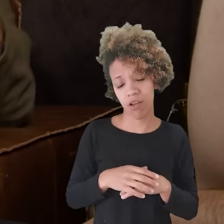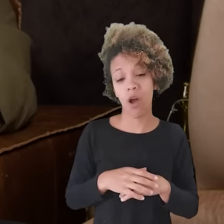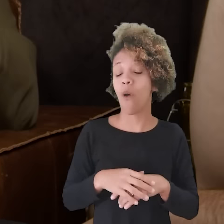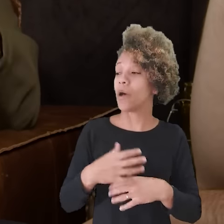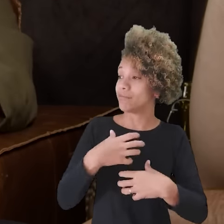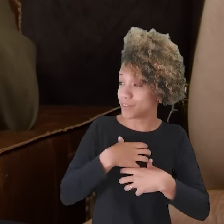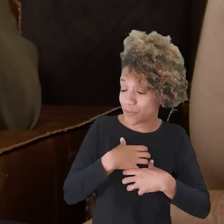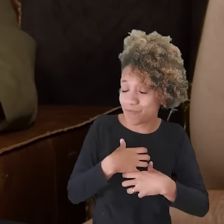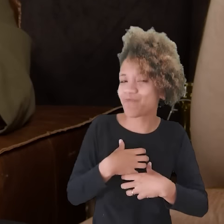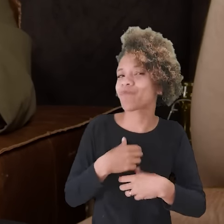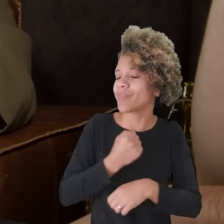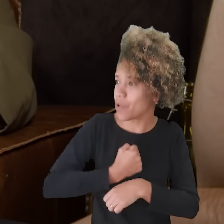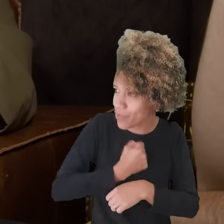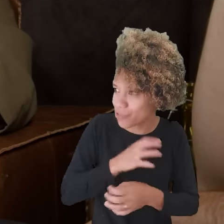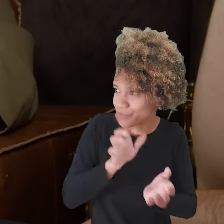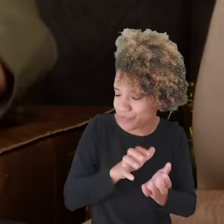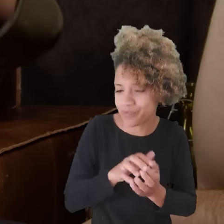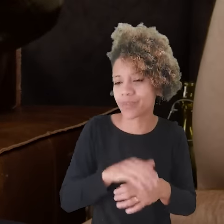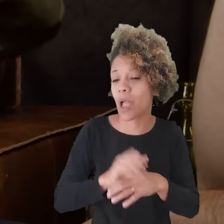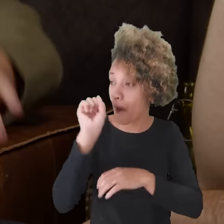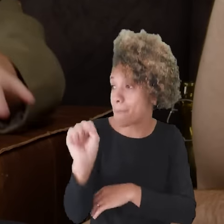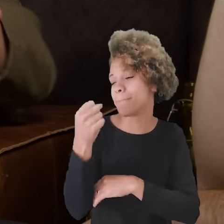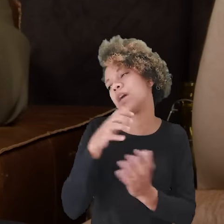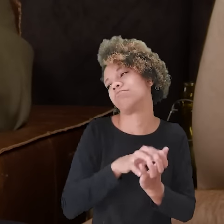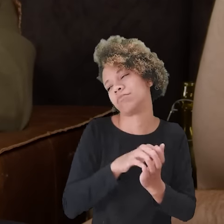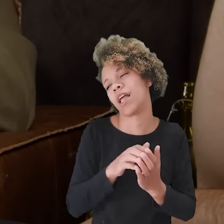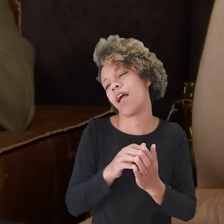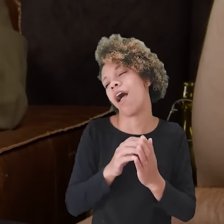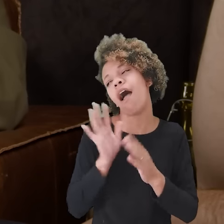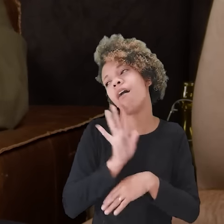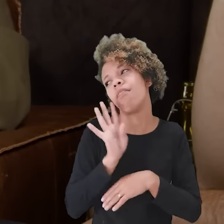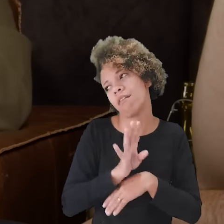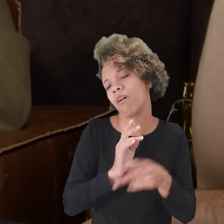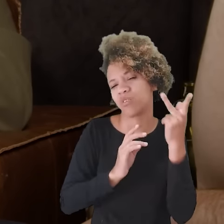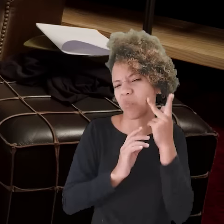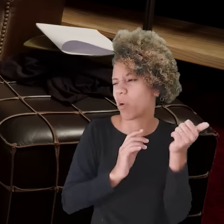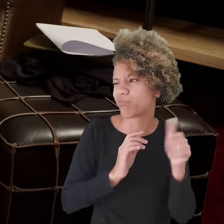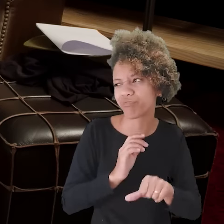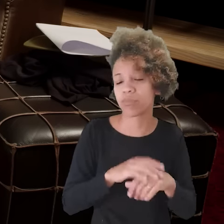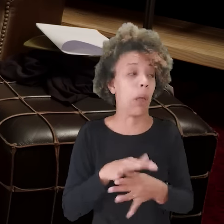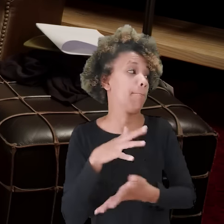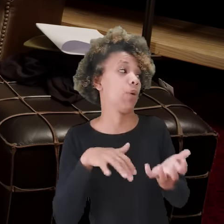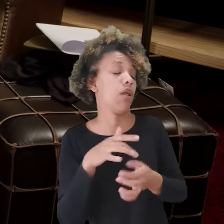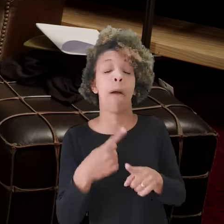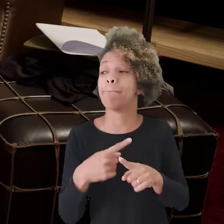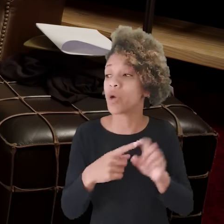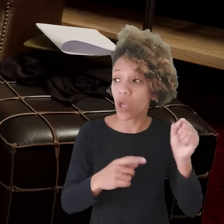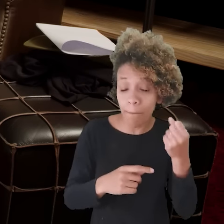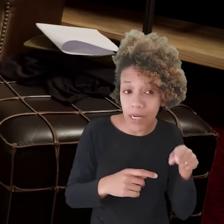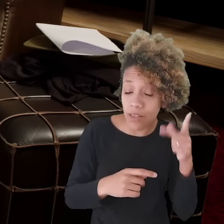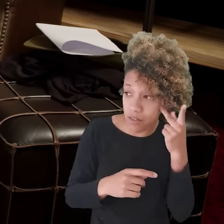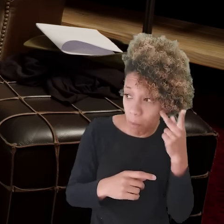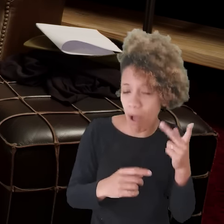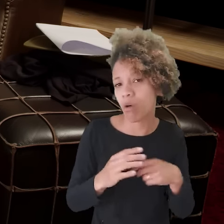ficar alguma coisa que eu sinto muita falta do Recife é o barzinho do Recife é muito mais legal do que os baús de São Paulo Opa polêmica porque o barzinho